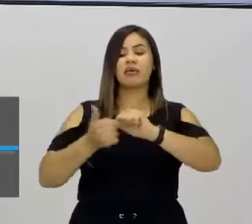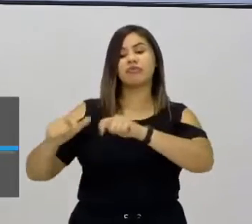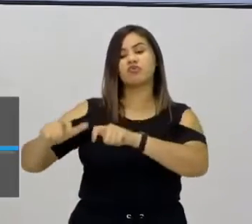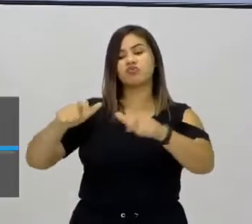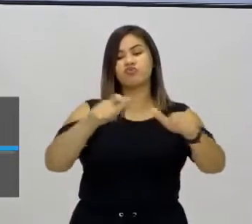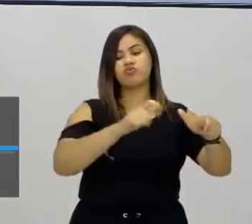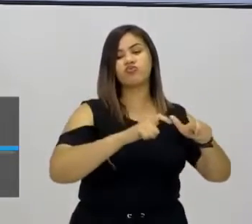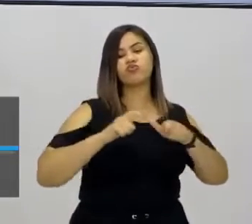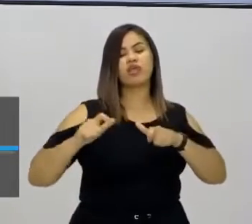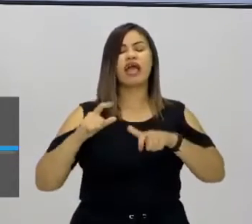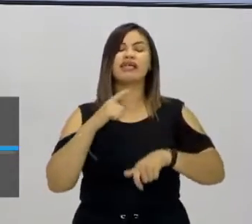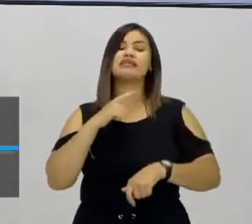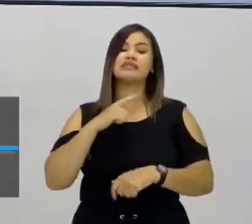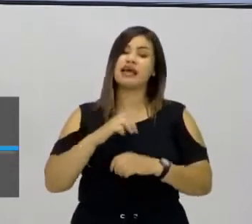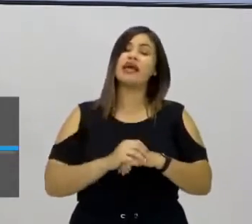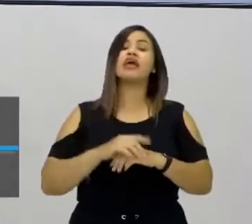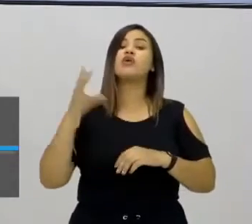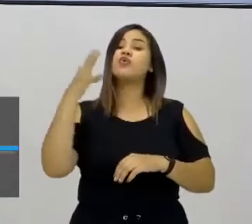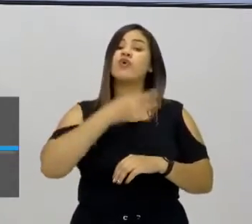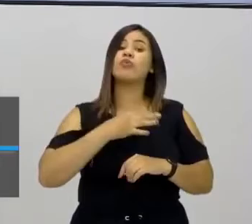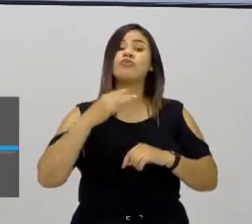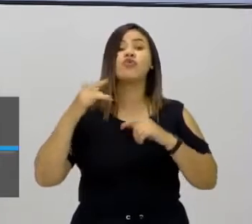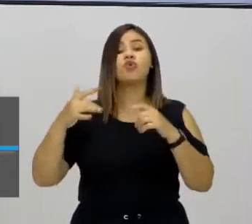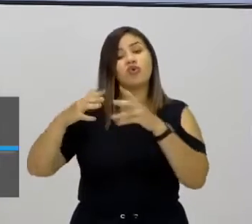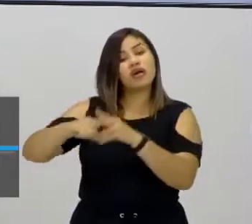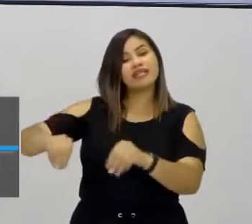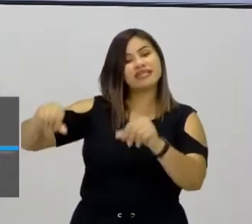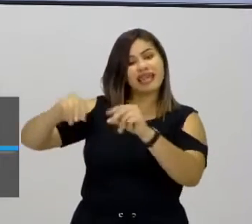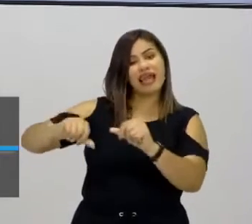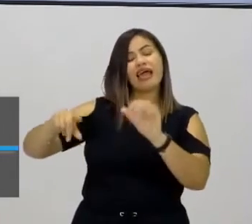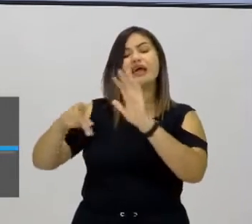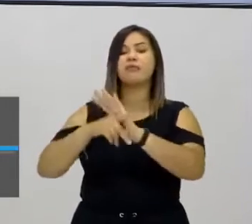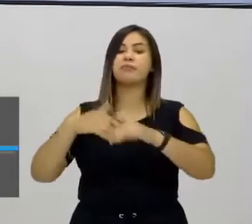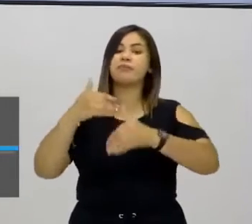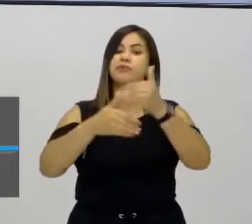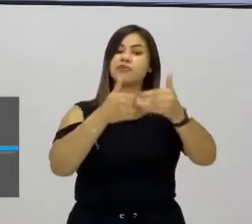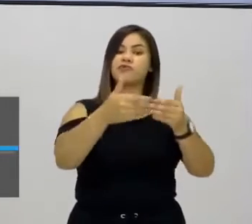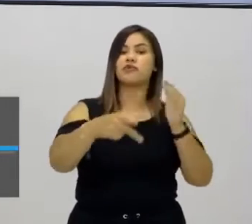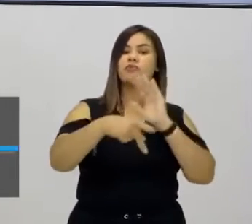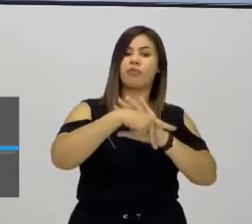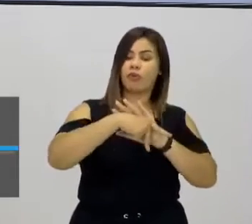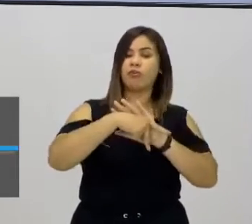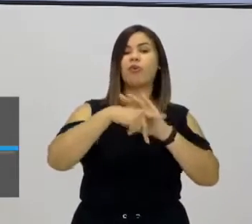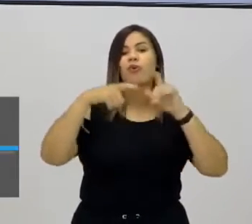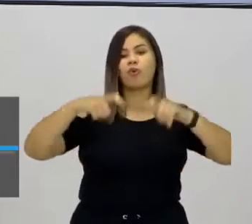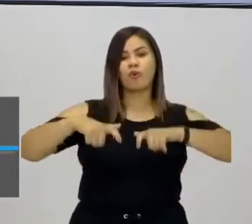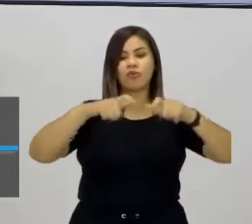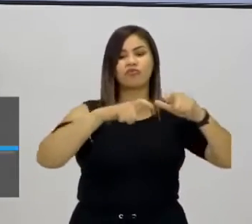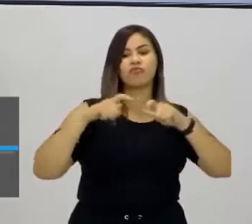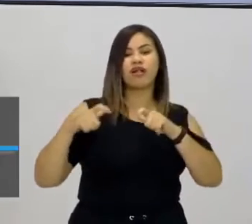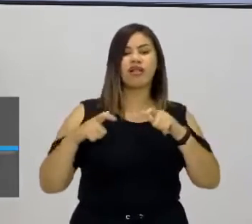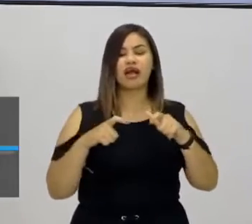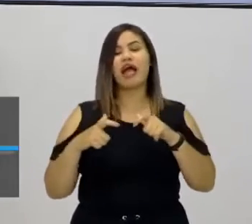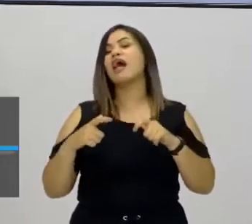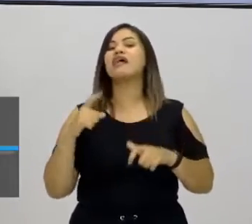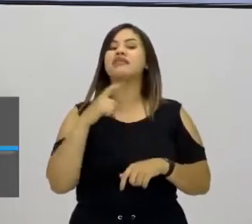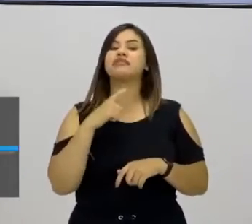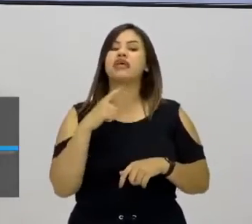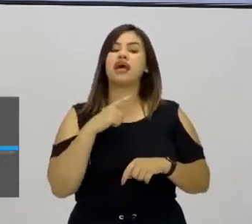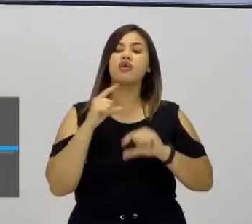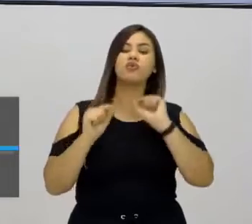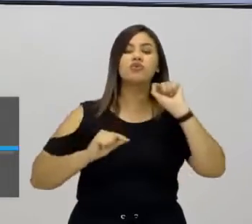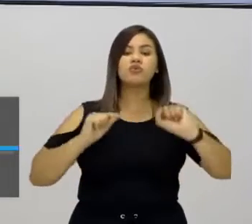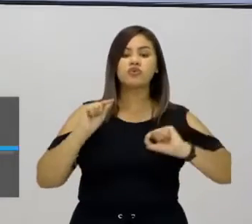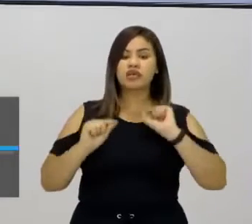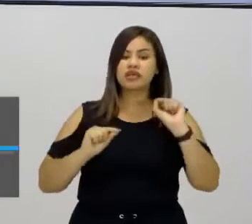e, obviamente, né, tanto a ocupação do solo e a produção desse ambiente propicia,